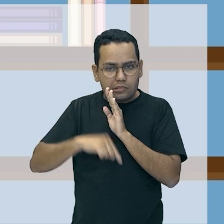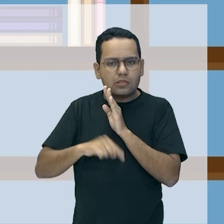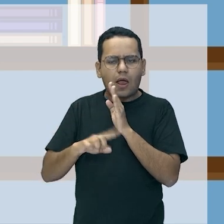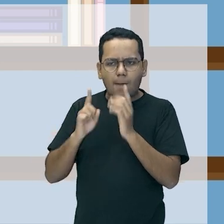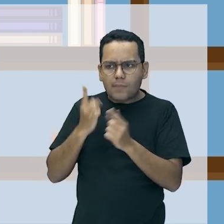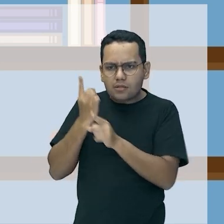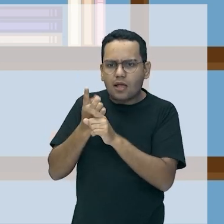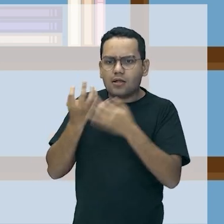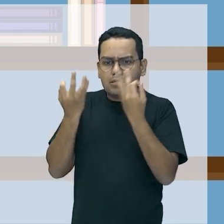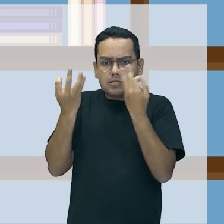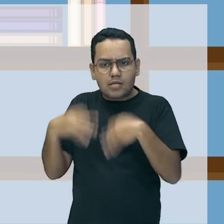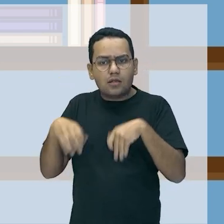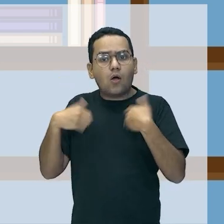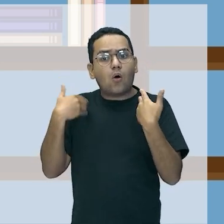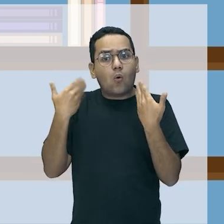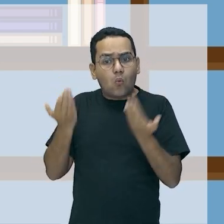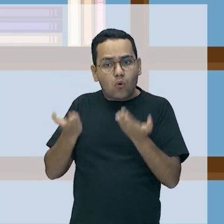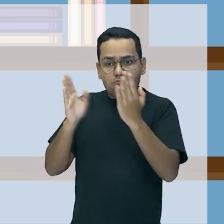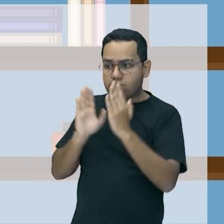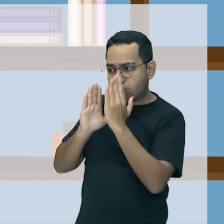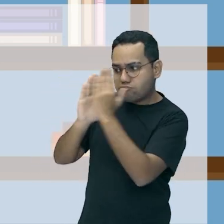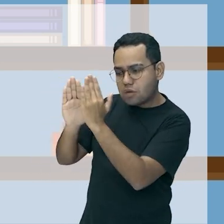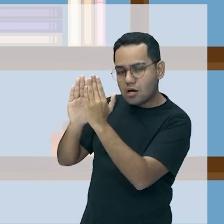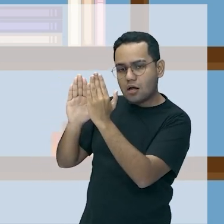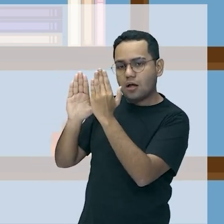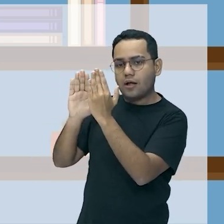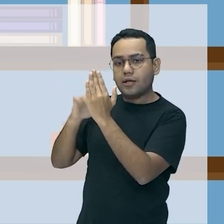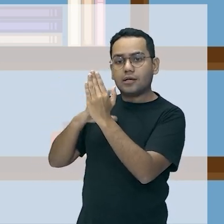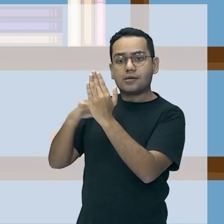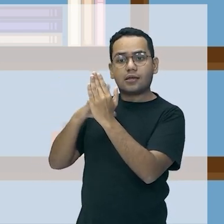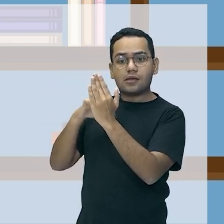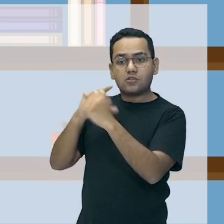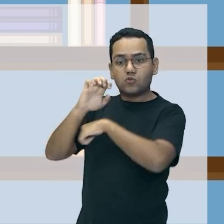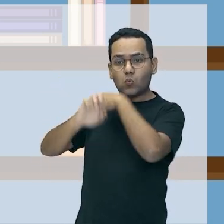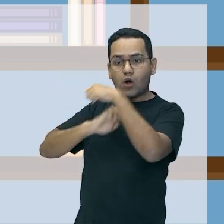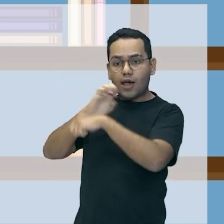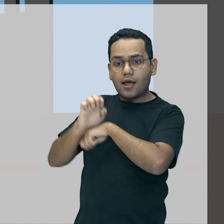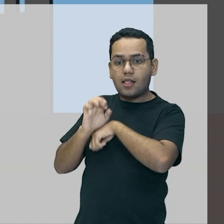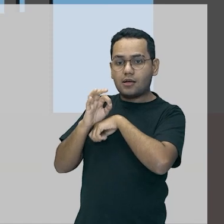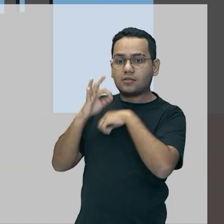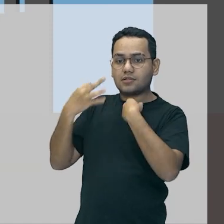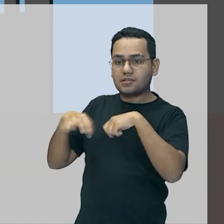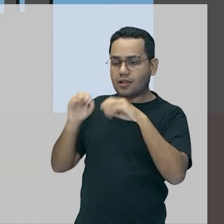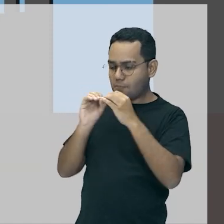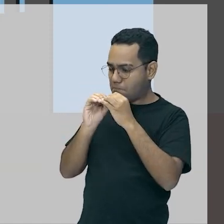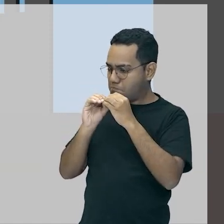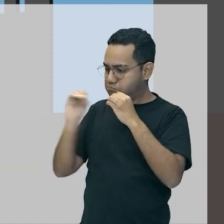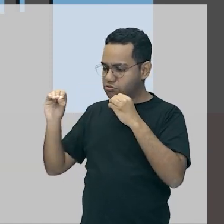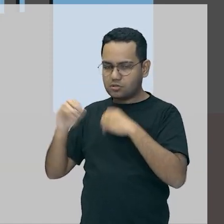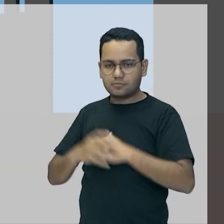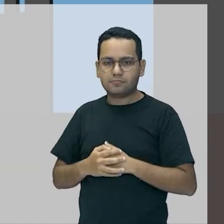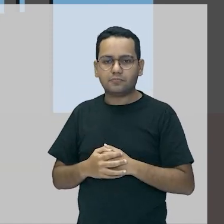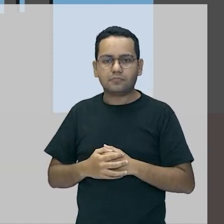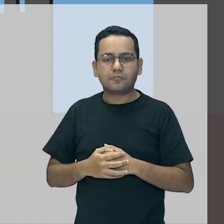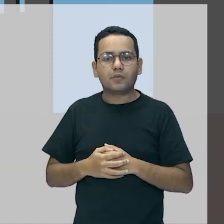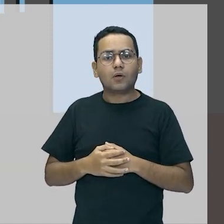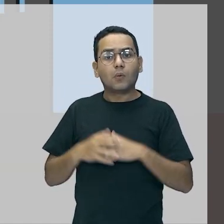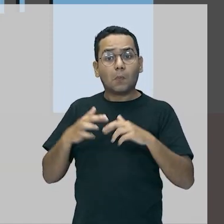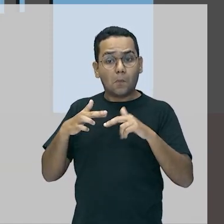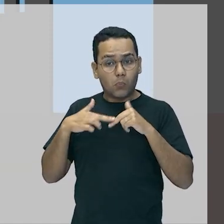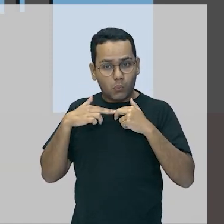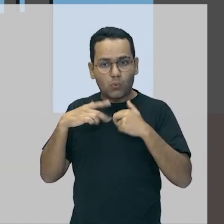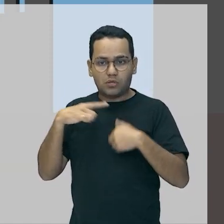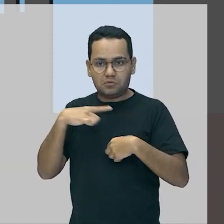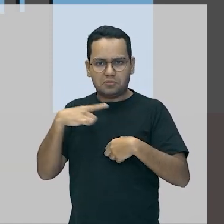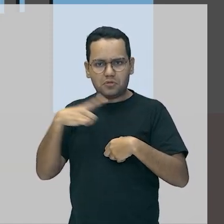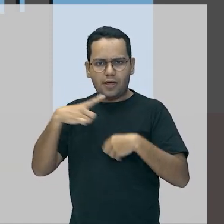determinar por qual fenda cada elétron realmente passava. Instalaram um equipamento de